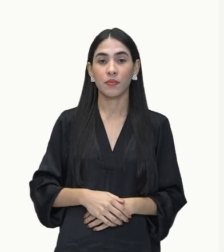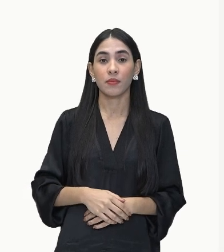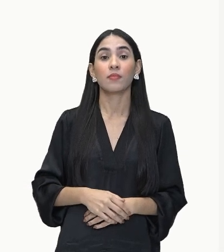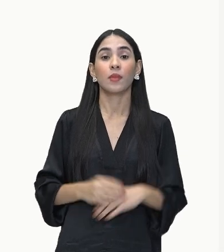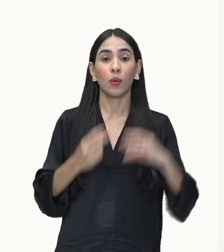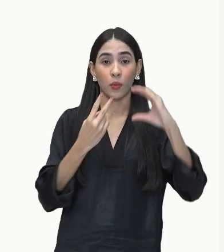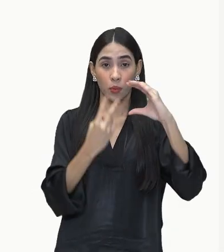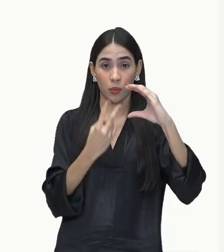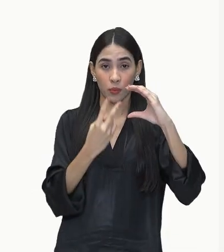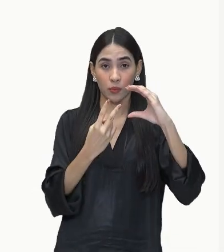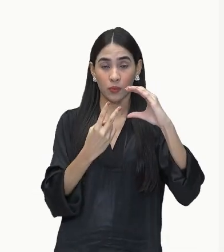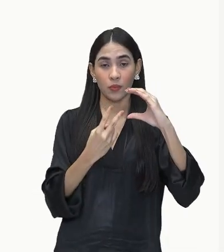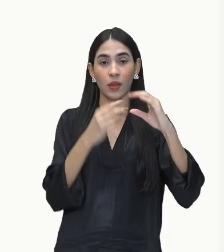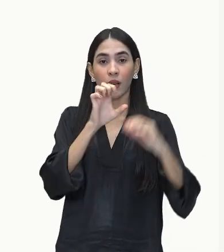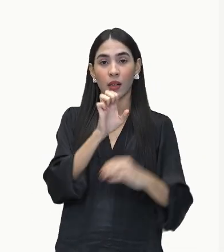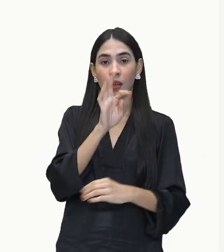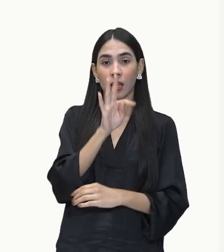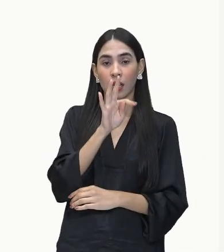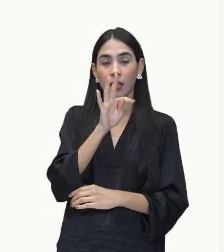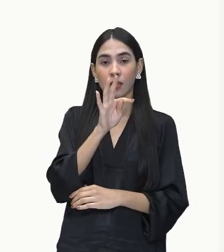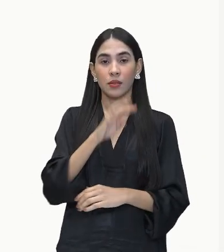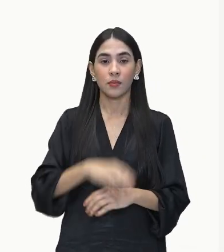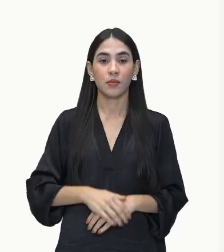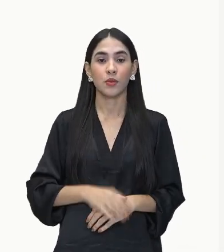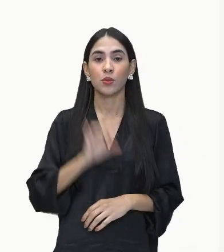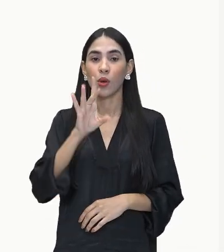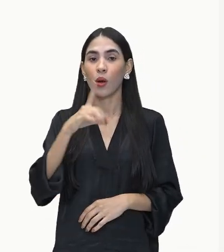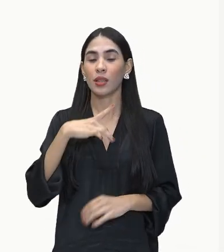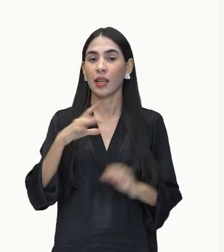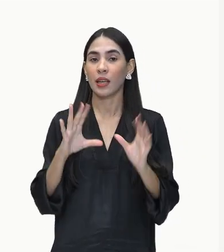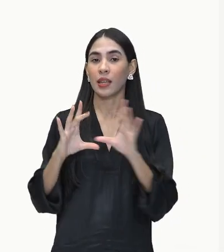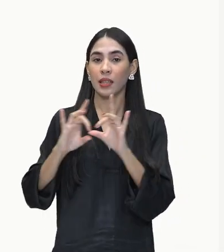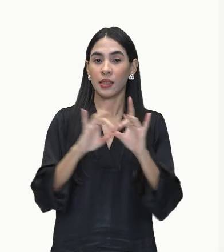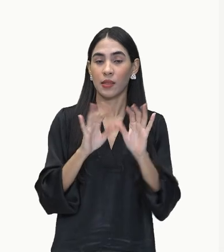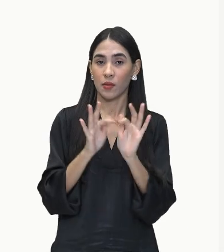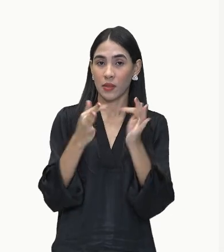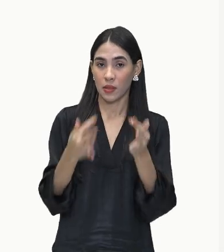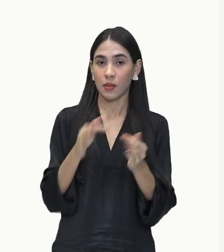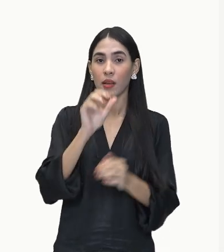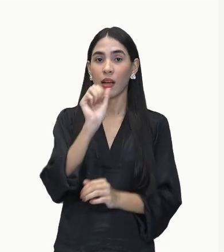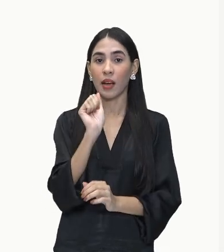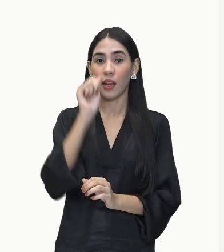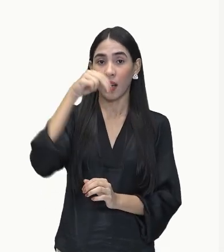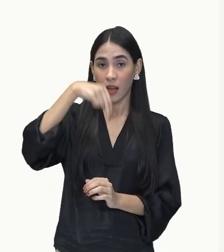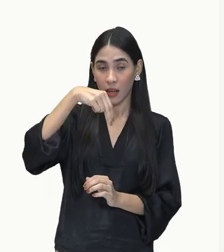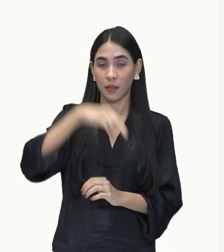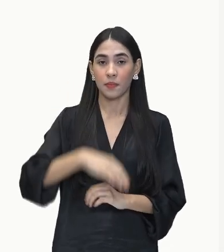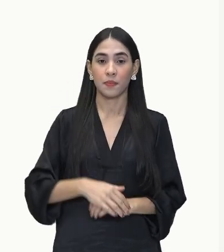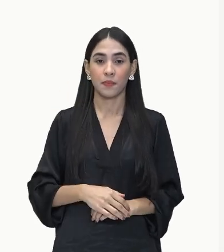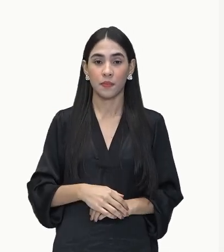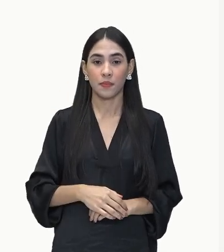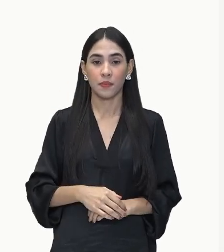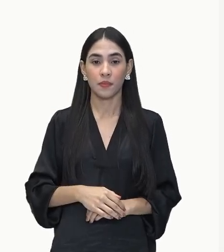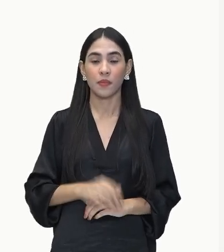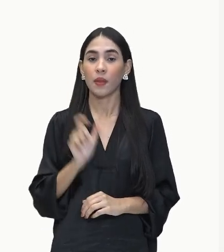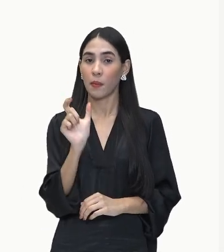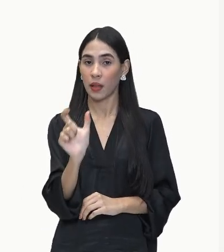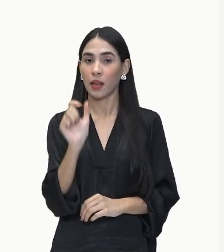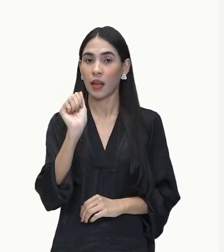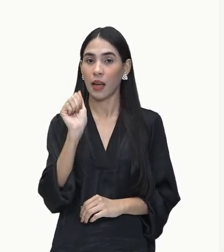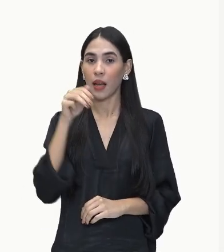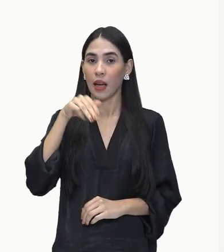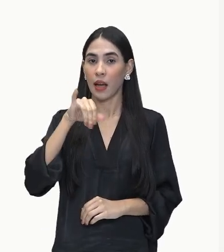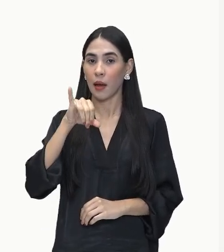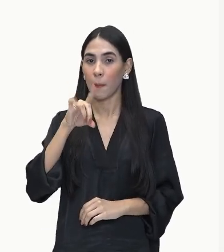2, então vai ser et. Só tem ligação simples, e a palavra